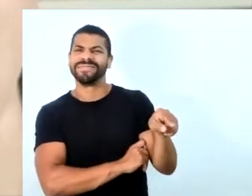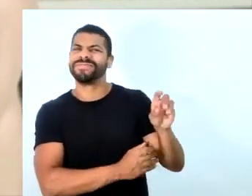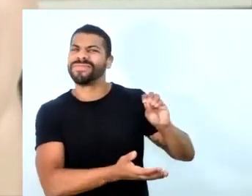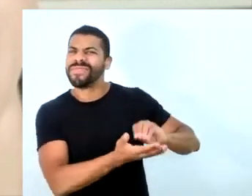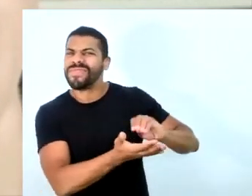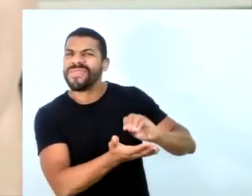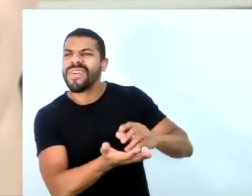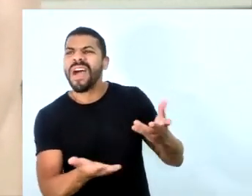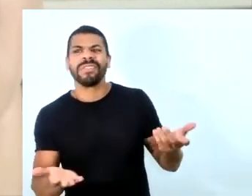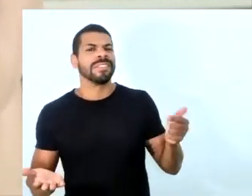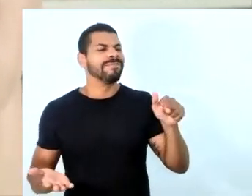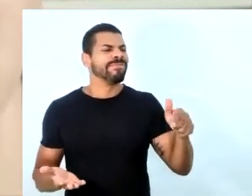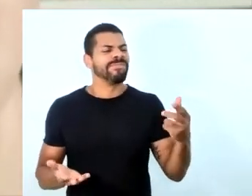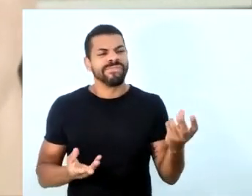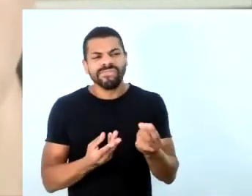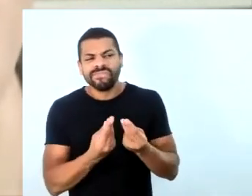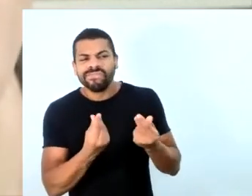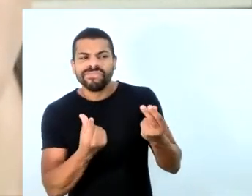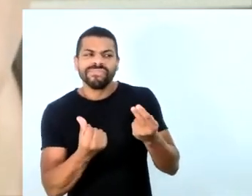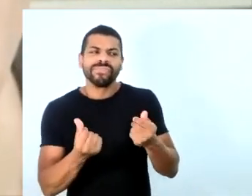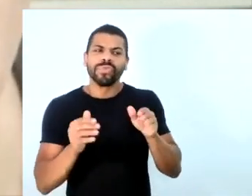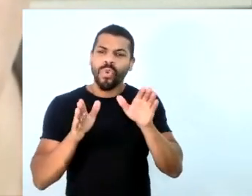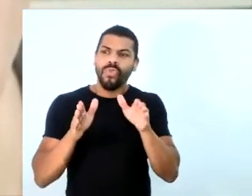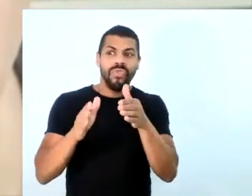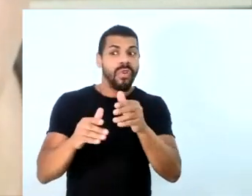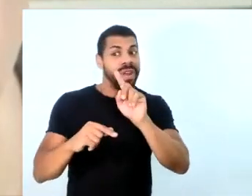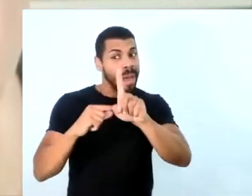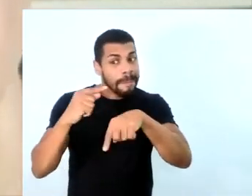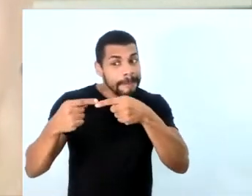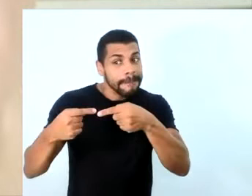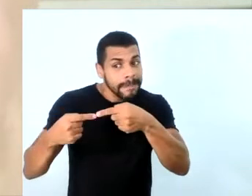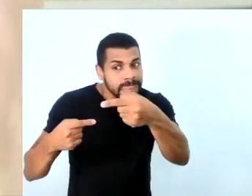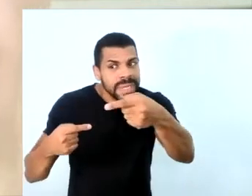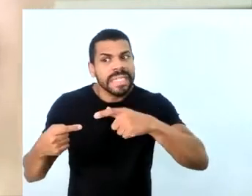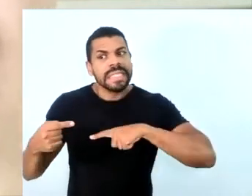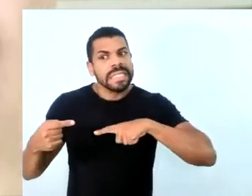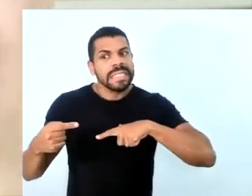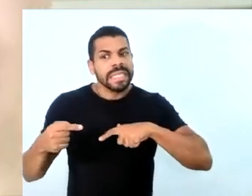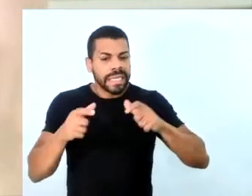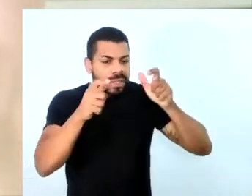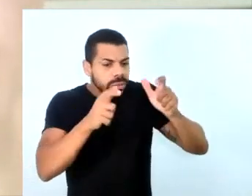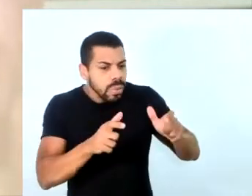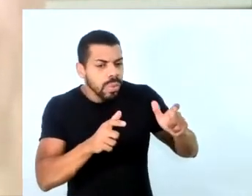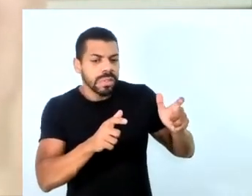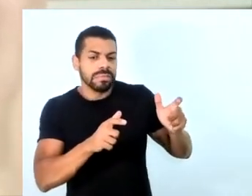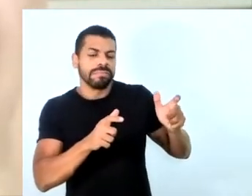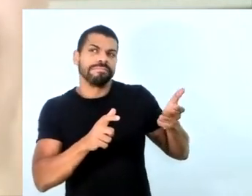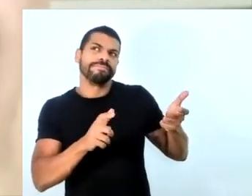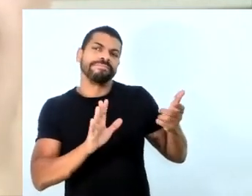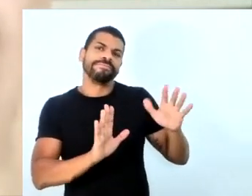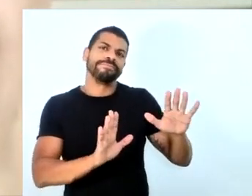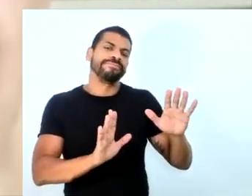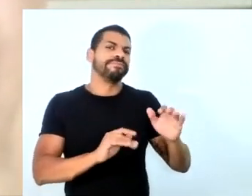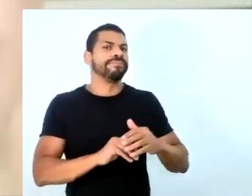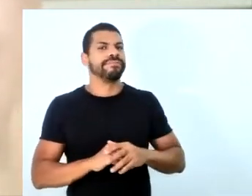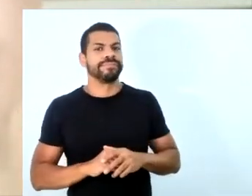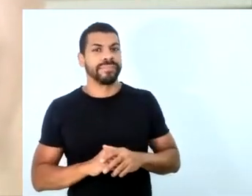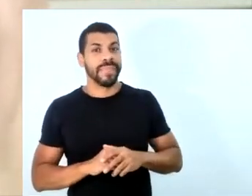com a continuista, dizer, olha, frisa bem que na próxima cena ele tem que estar aqui nesse mood, porque eu estou